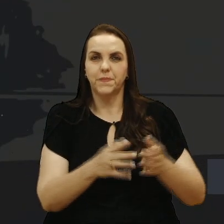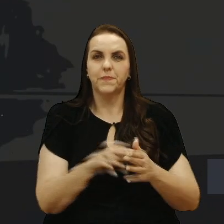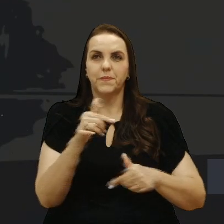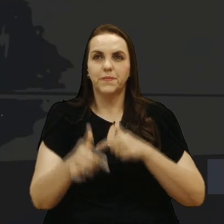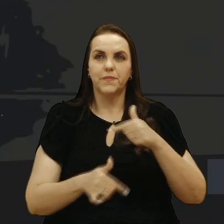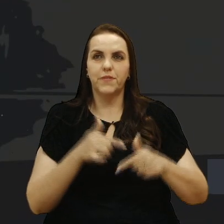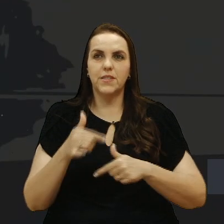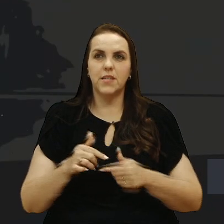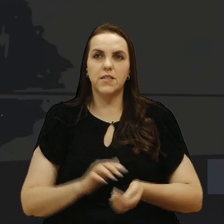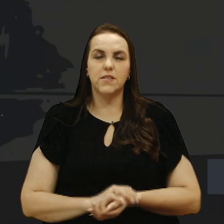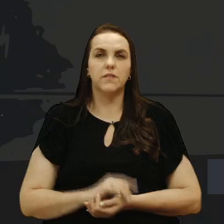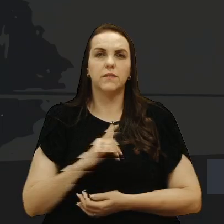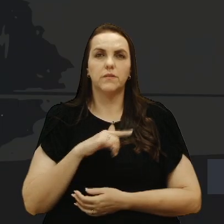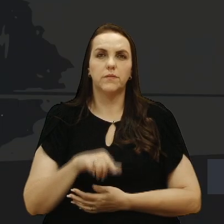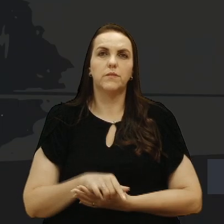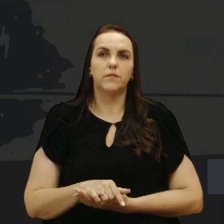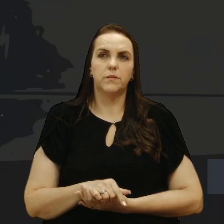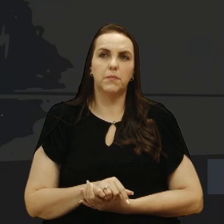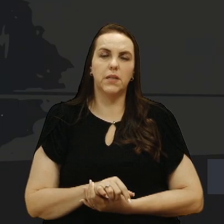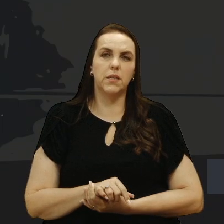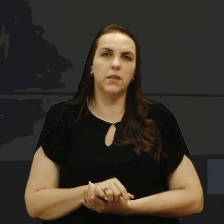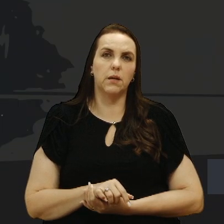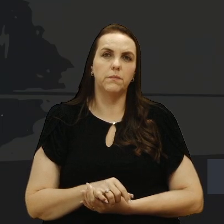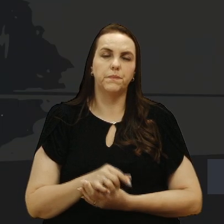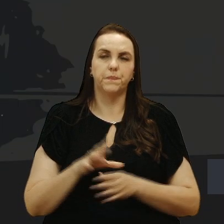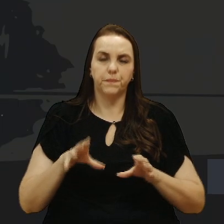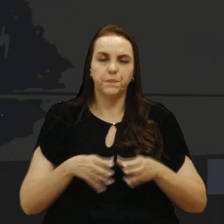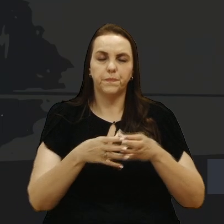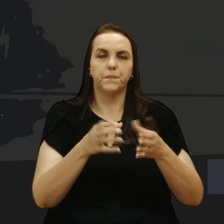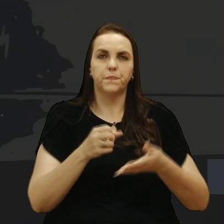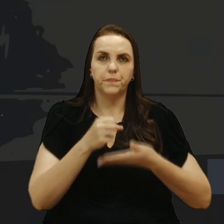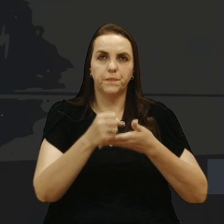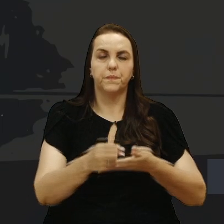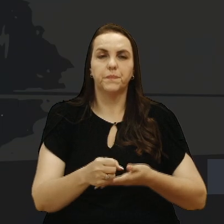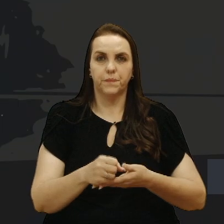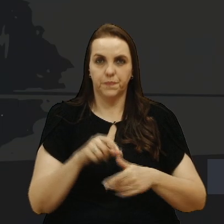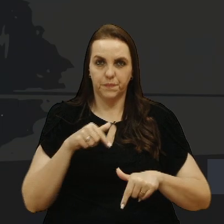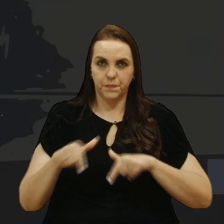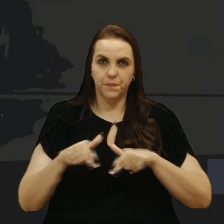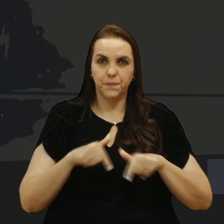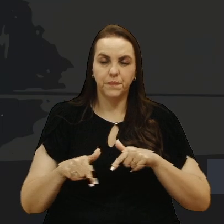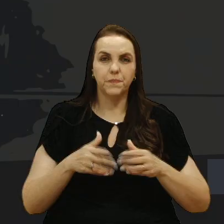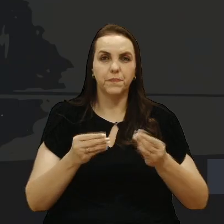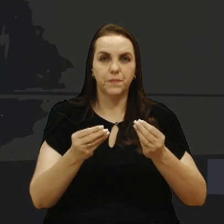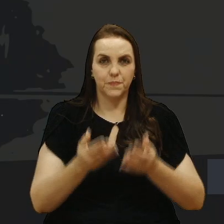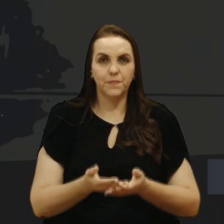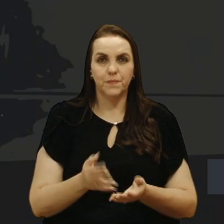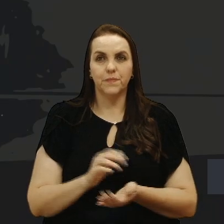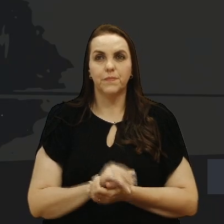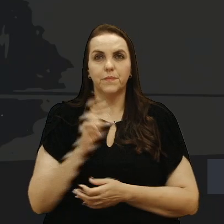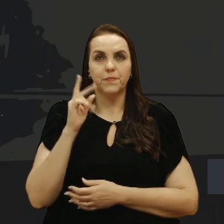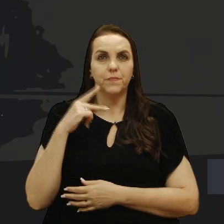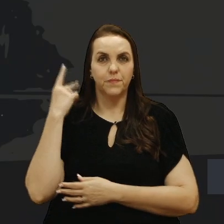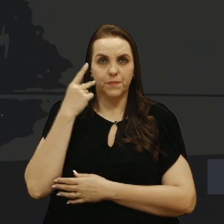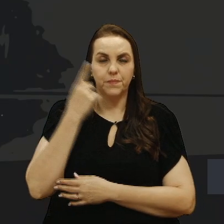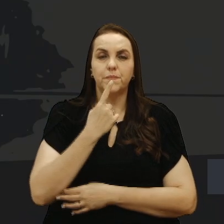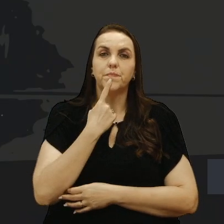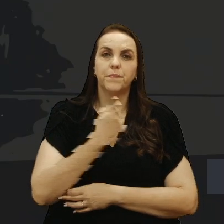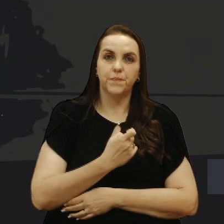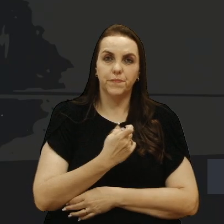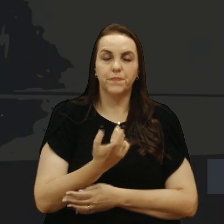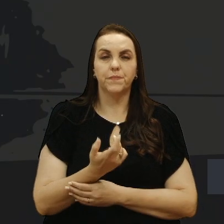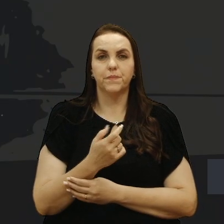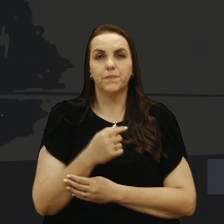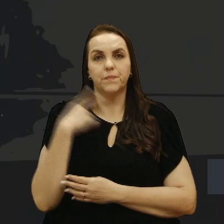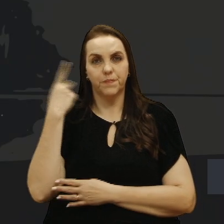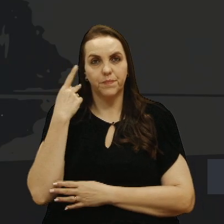nossas frentes. Eu sei que frente parlamentar dá trabalho, a gente tem trabalhado muito, a vereadora Rose, a vereadora Andressa